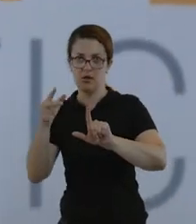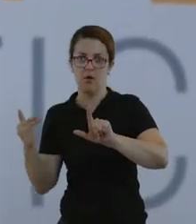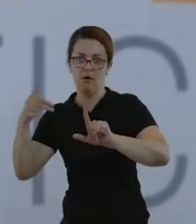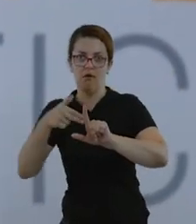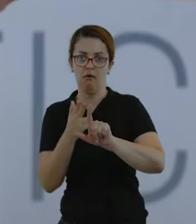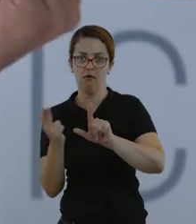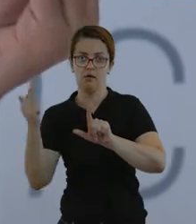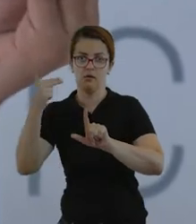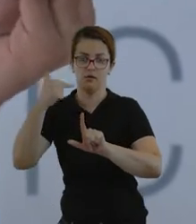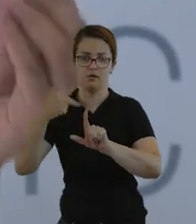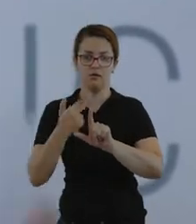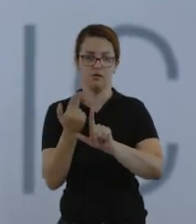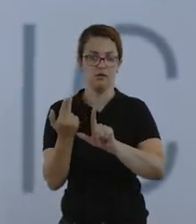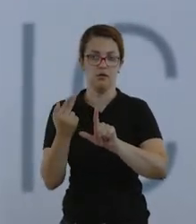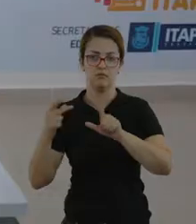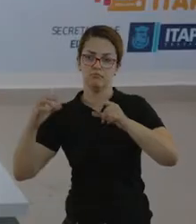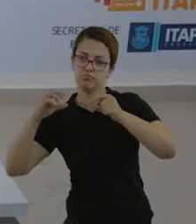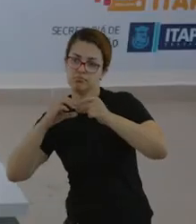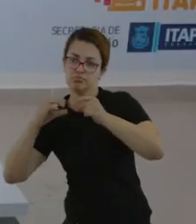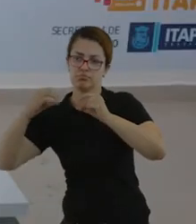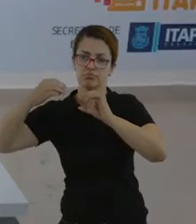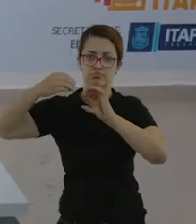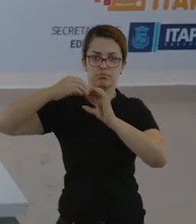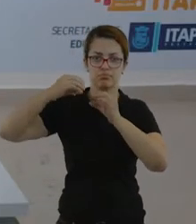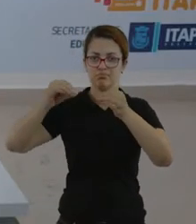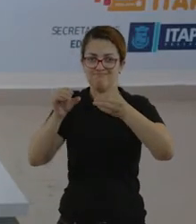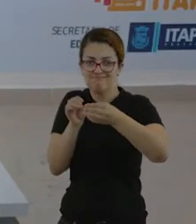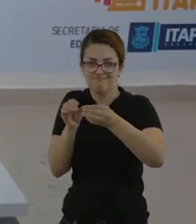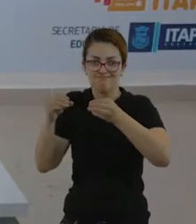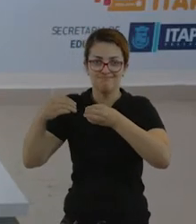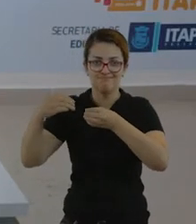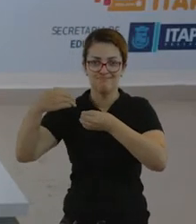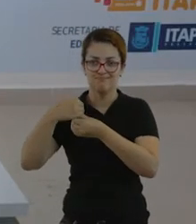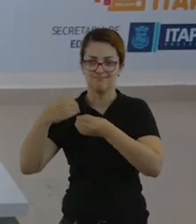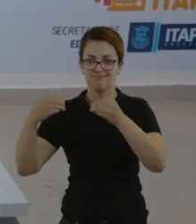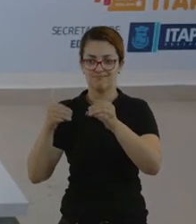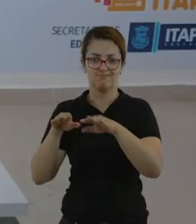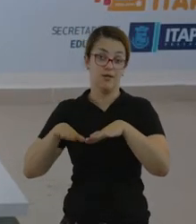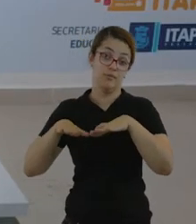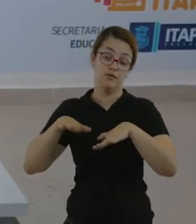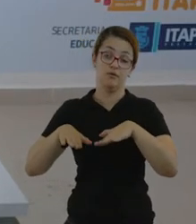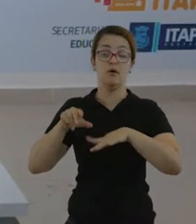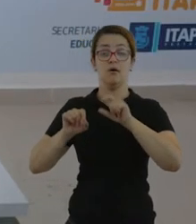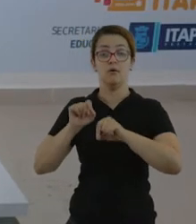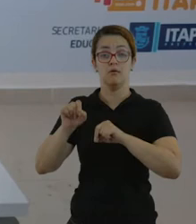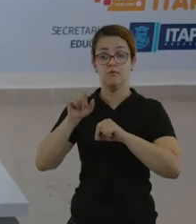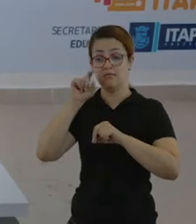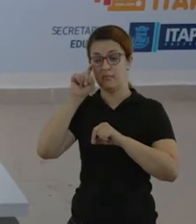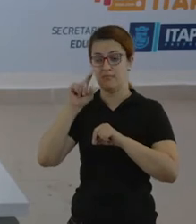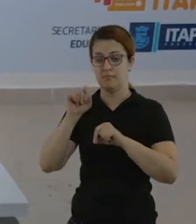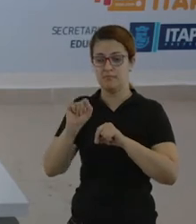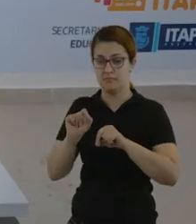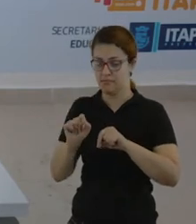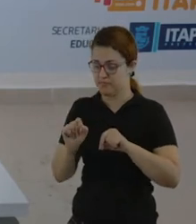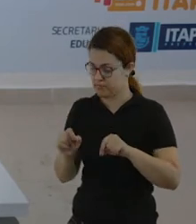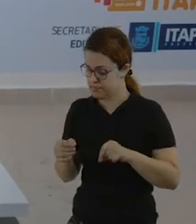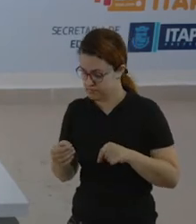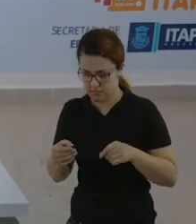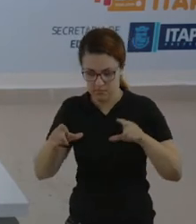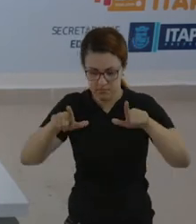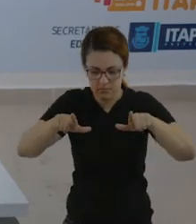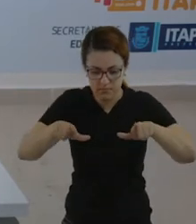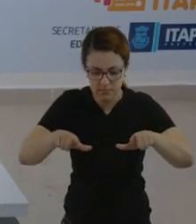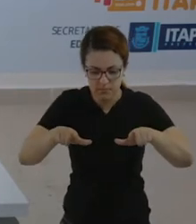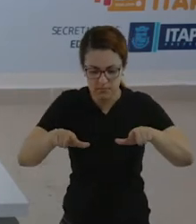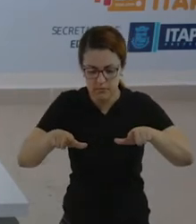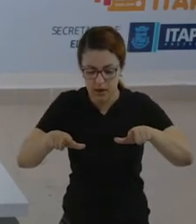se fosse um quebra-cabeça. E aqui, qual é a ideia? Dependendo da imagem, ou melhor, do feeling que você escolher,